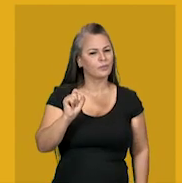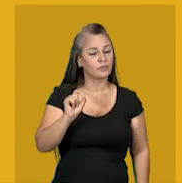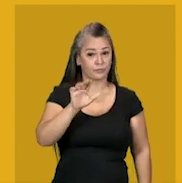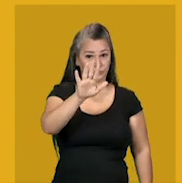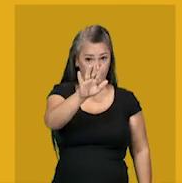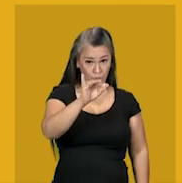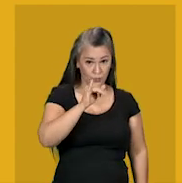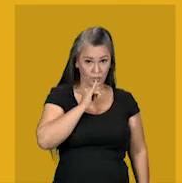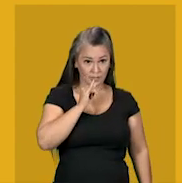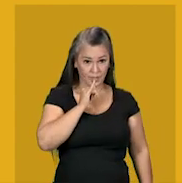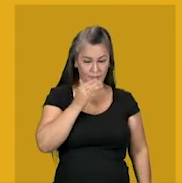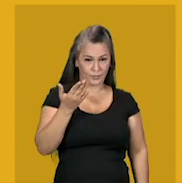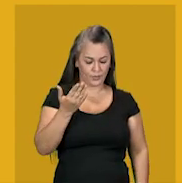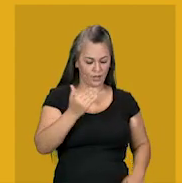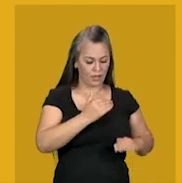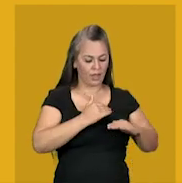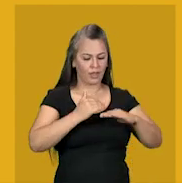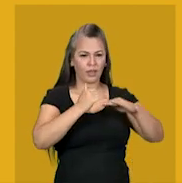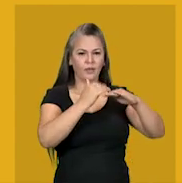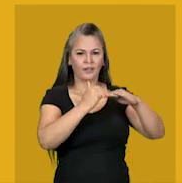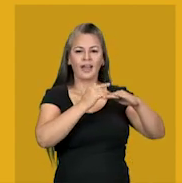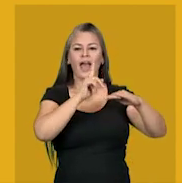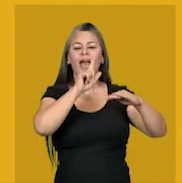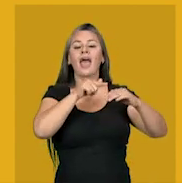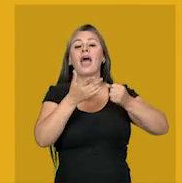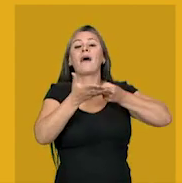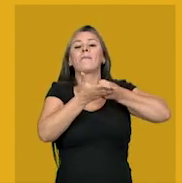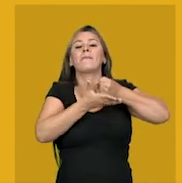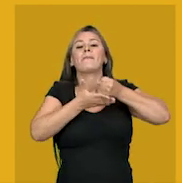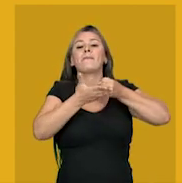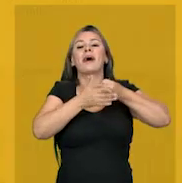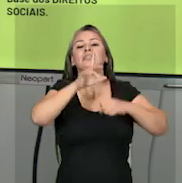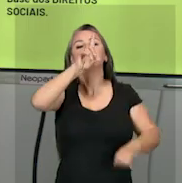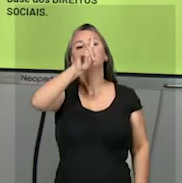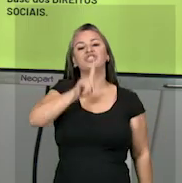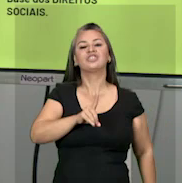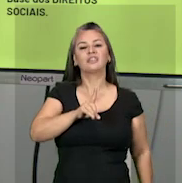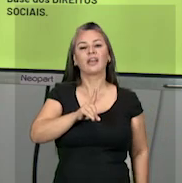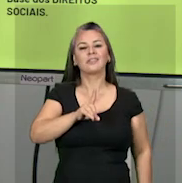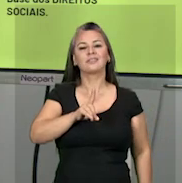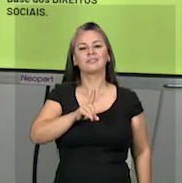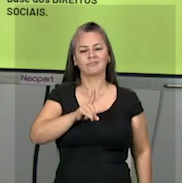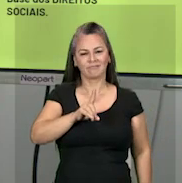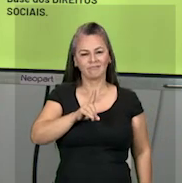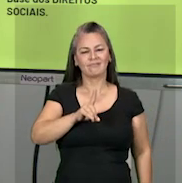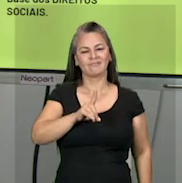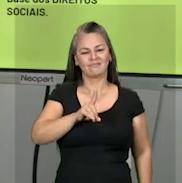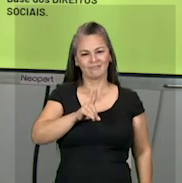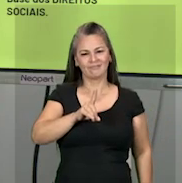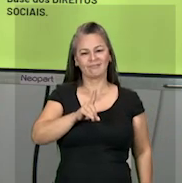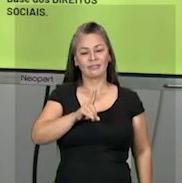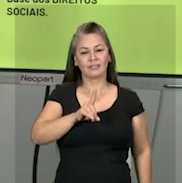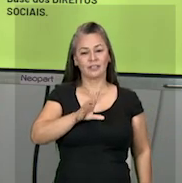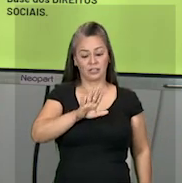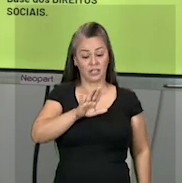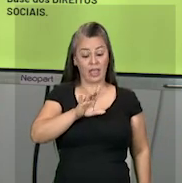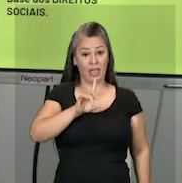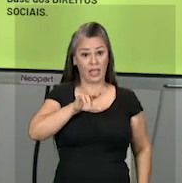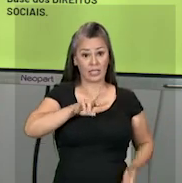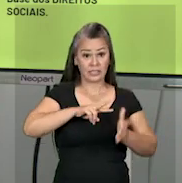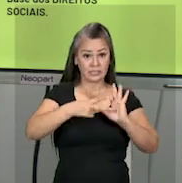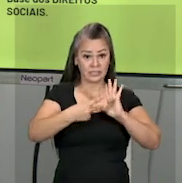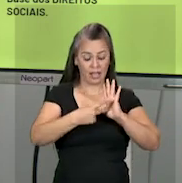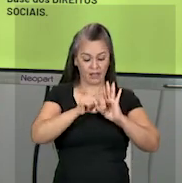gente lembrar que a igualdade ela é a base dos direitos sociais que estão na nossa Constituição hoje. Os direitos sociais são todos aqueles direitos